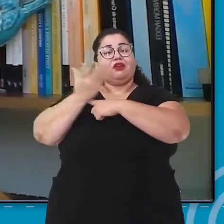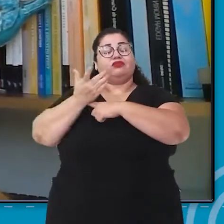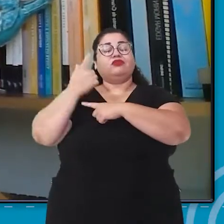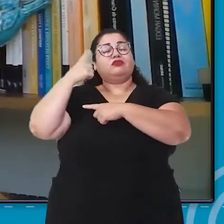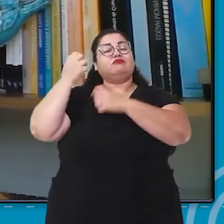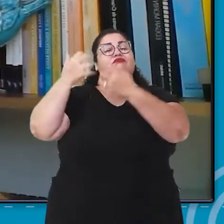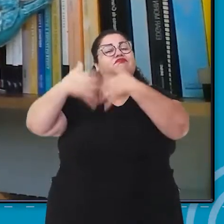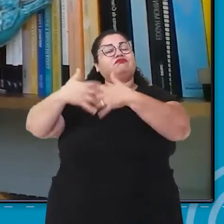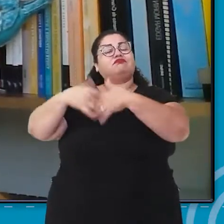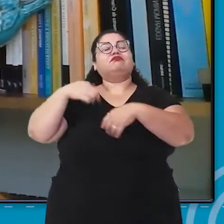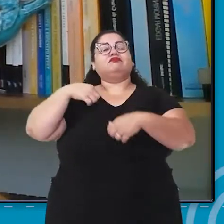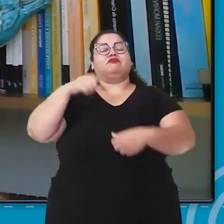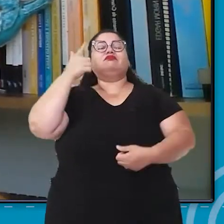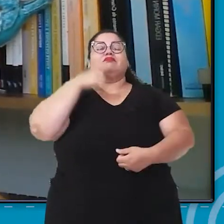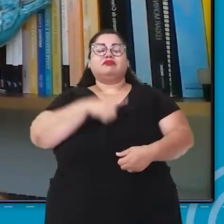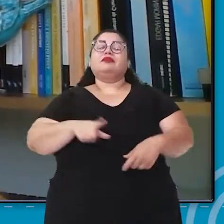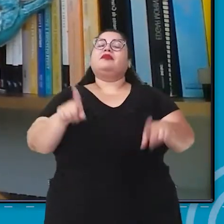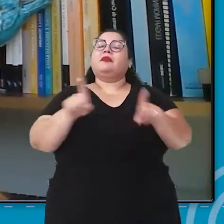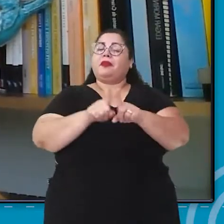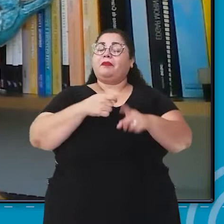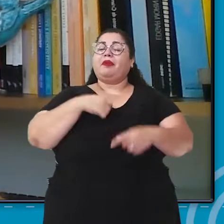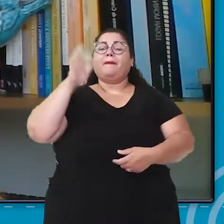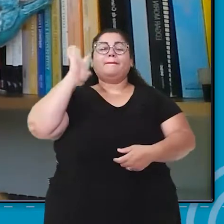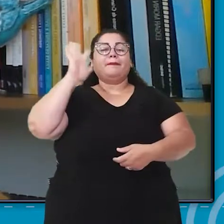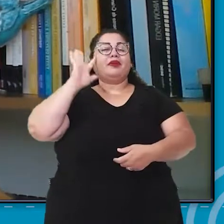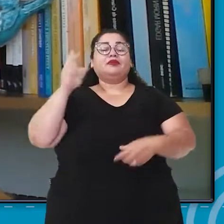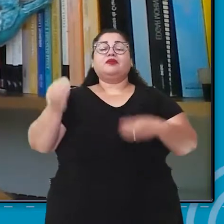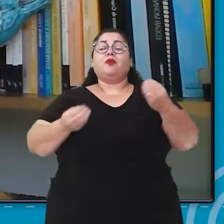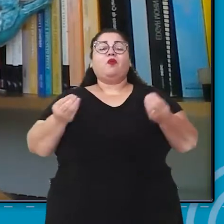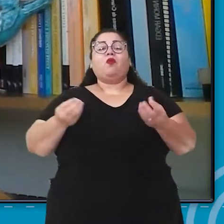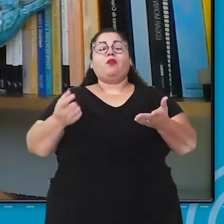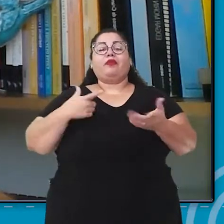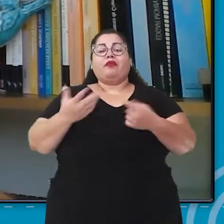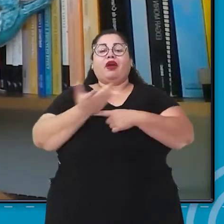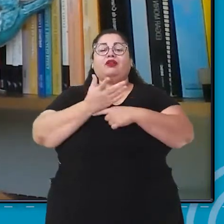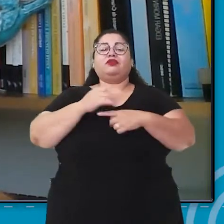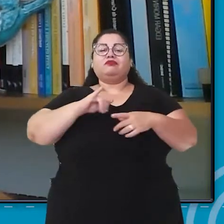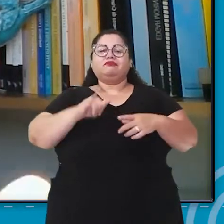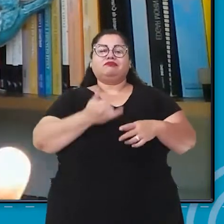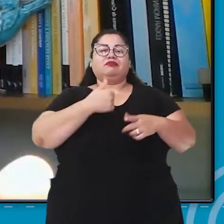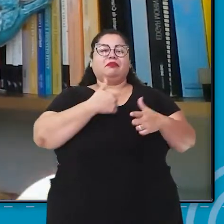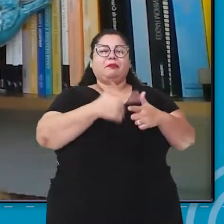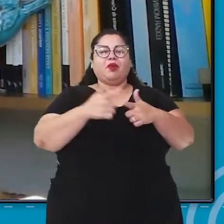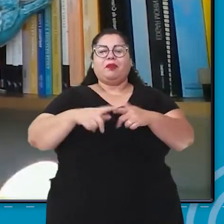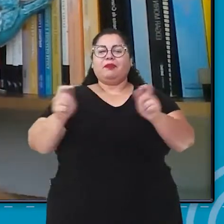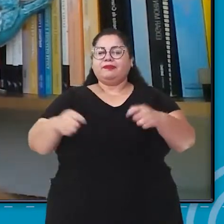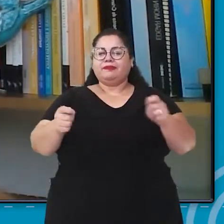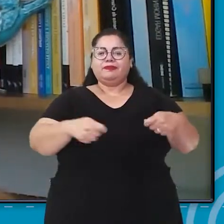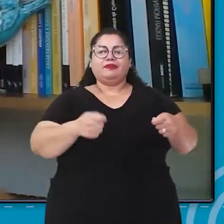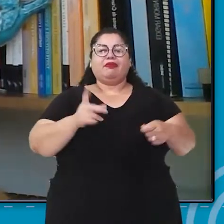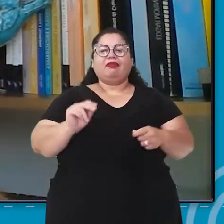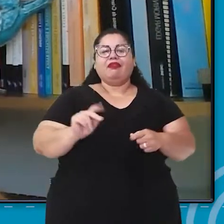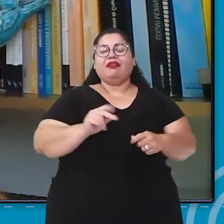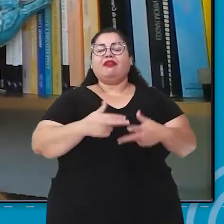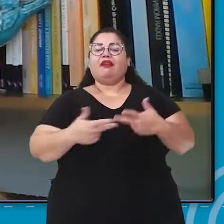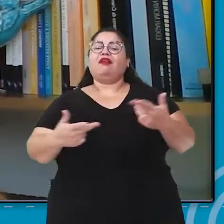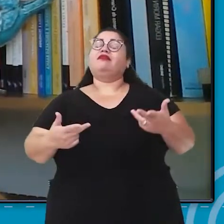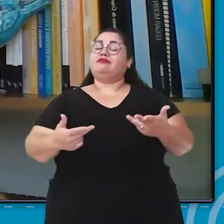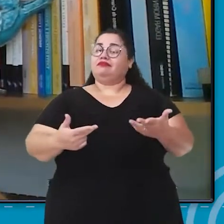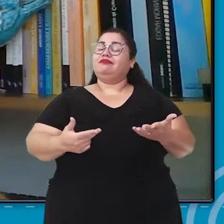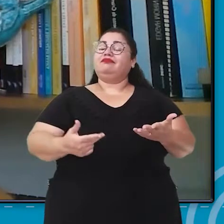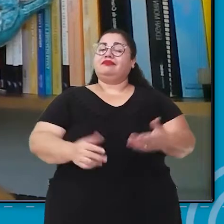dando oportunidade para que a gente possa também pensar elas como saída e como possibilidade de